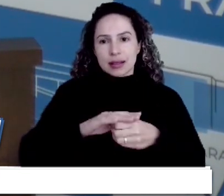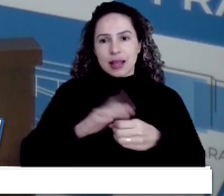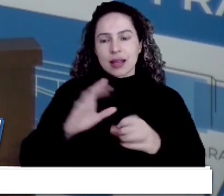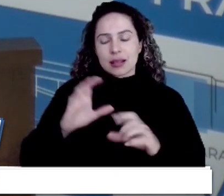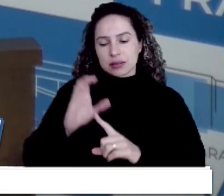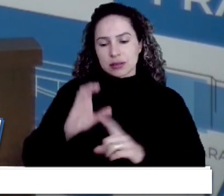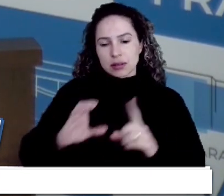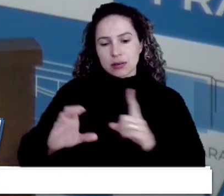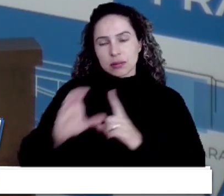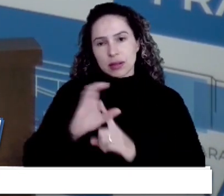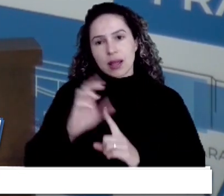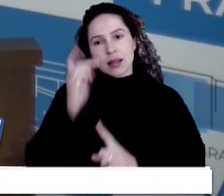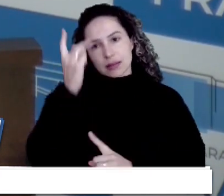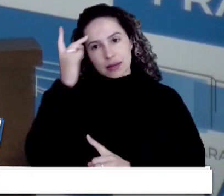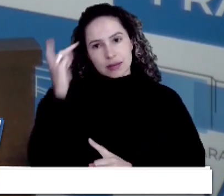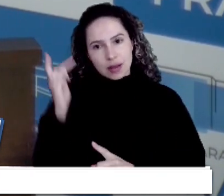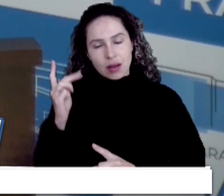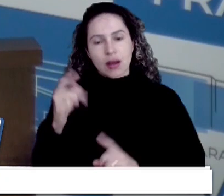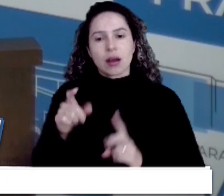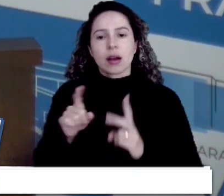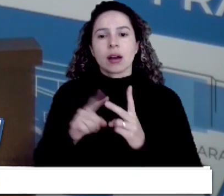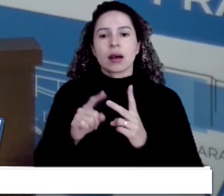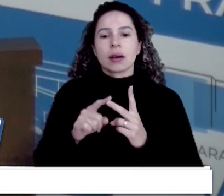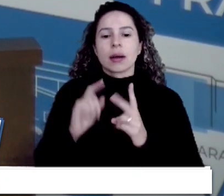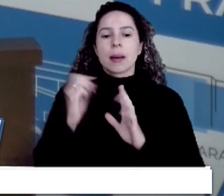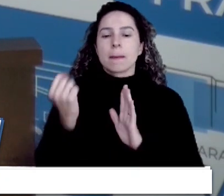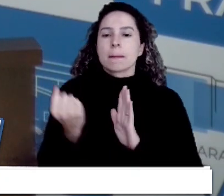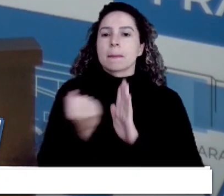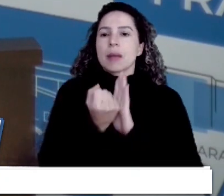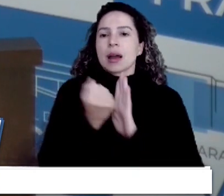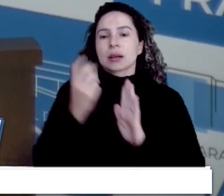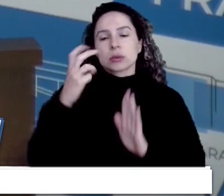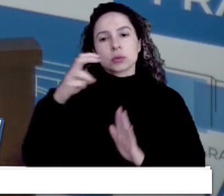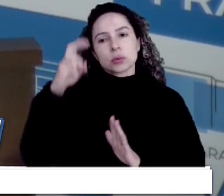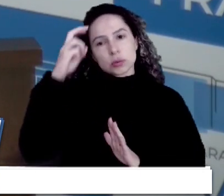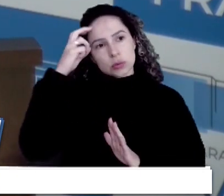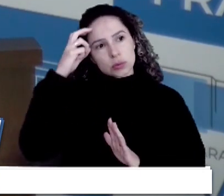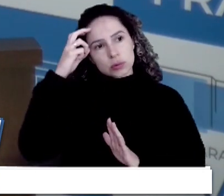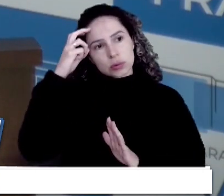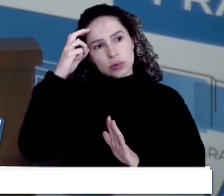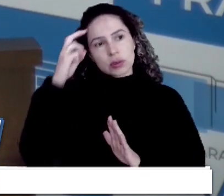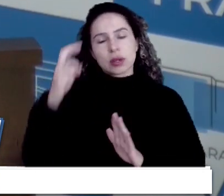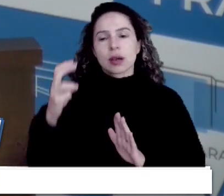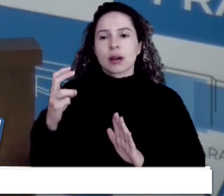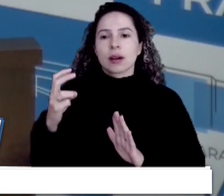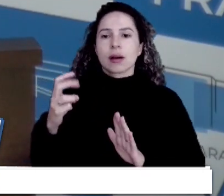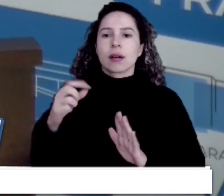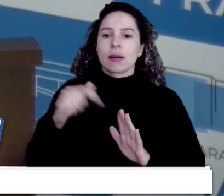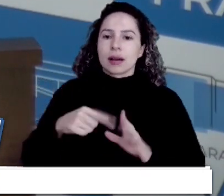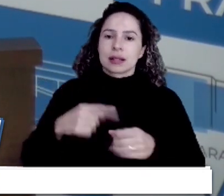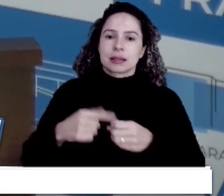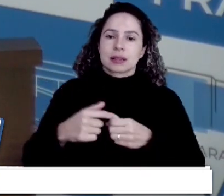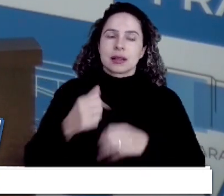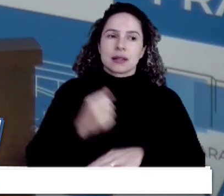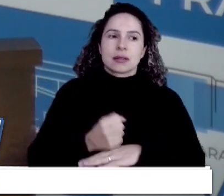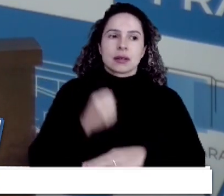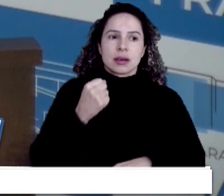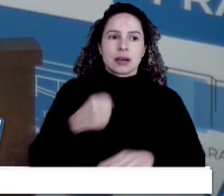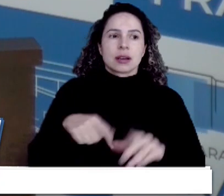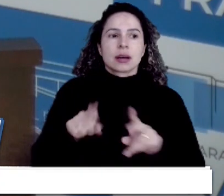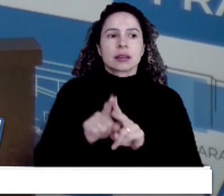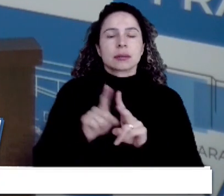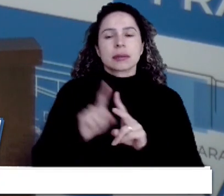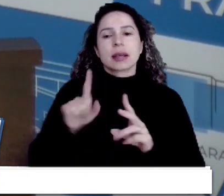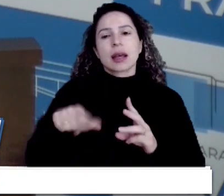nossa história, o seu impacto cultural sobre a cidade de Franca e a sua importância